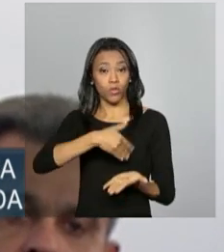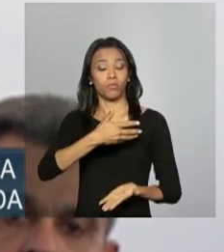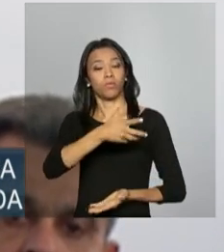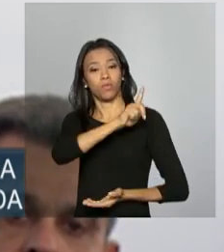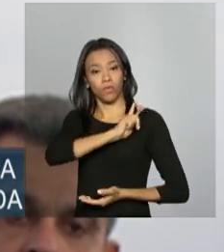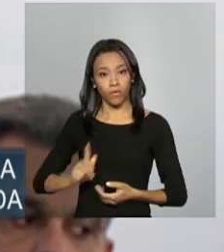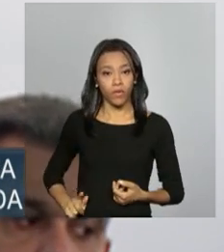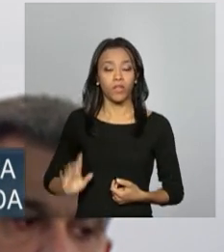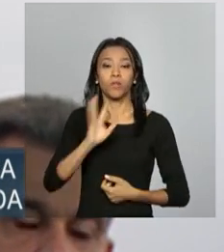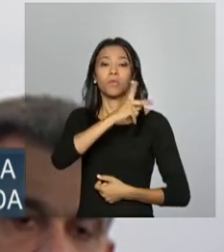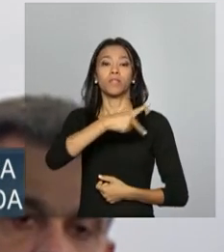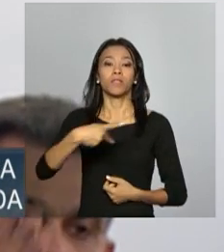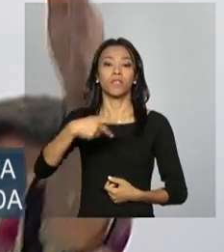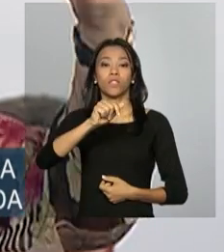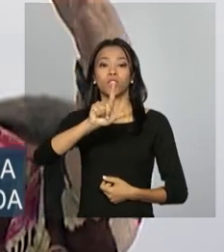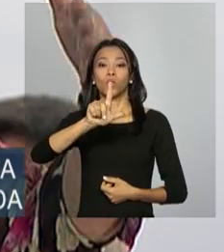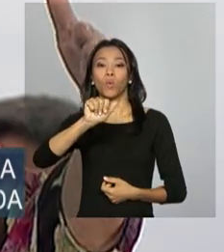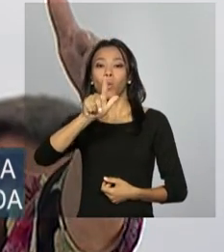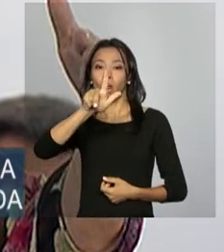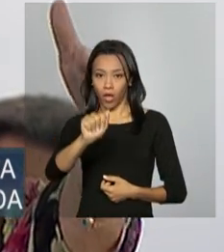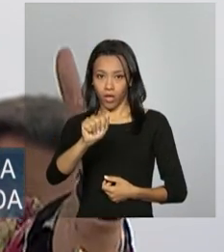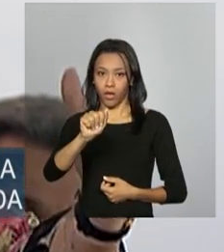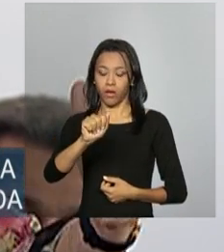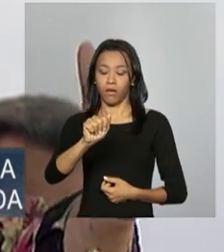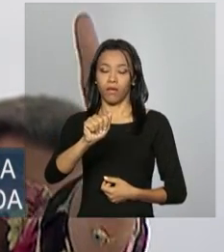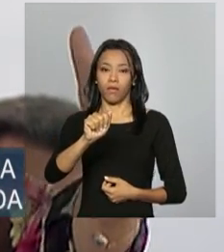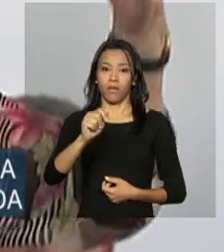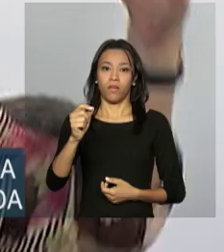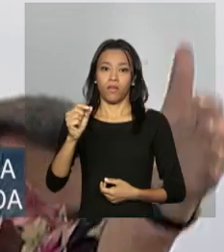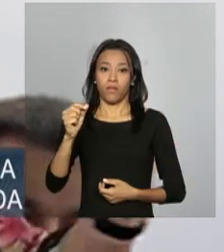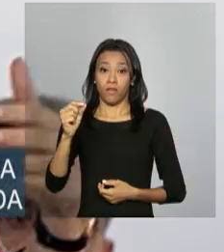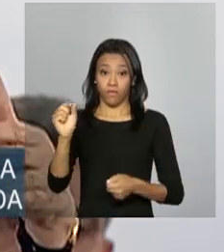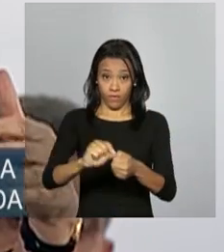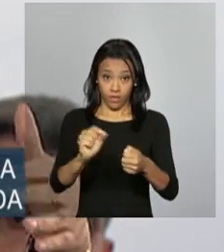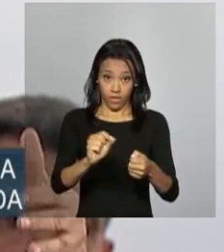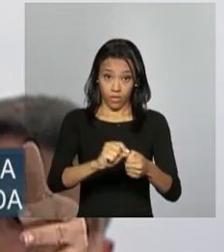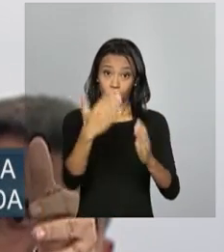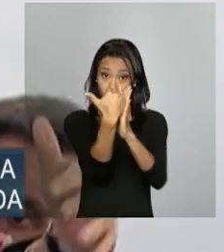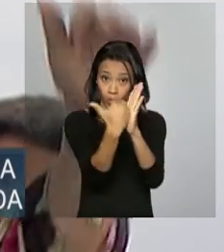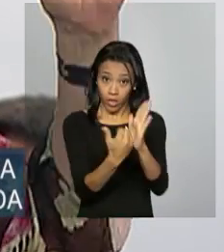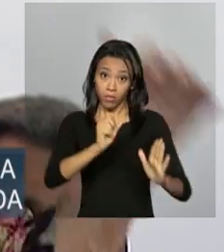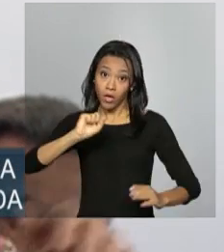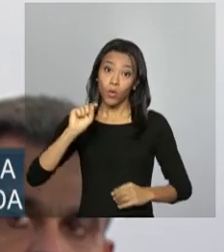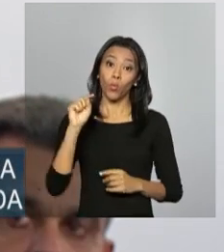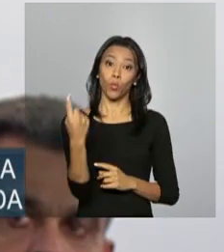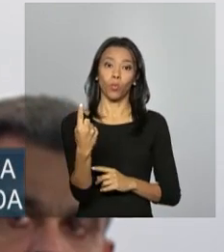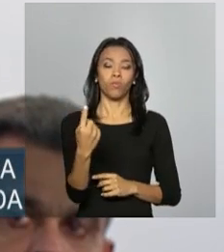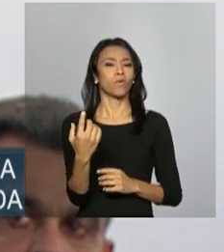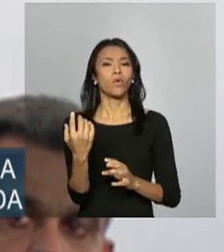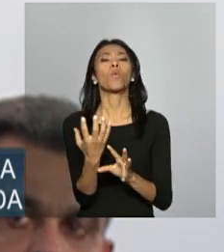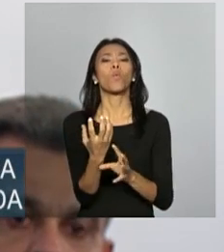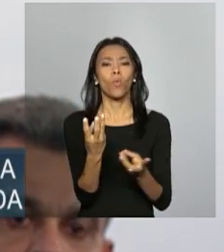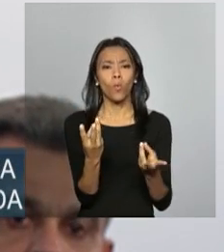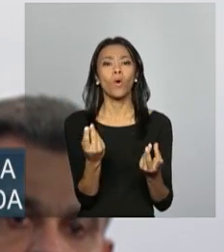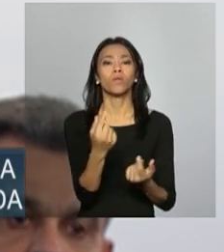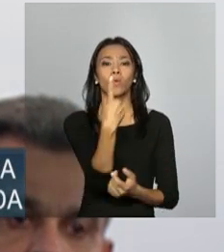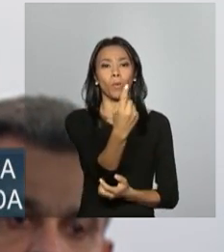presidente Lula, nós fizemos o Minha Casa Vida 1. Foram 1 milhão de